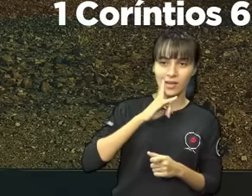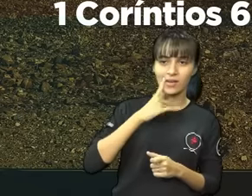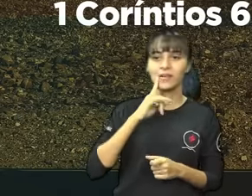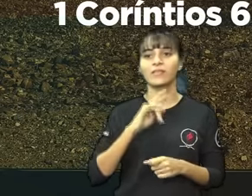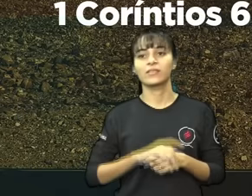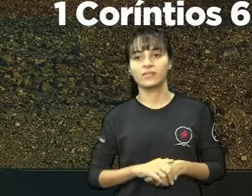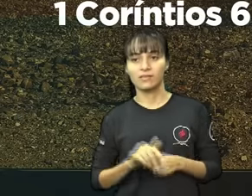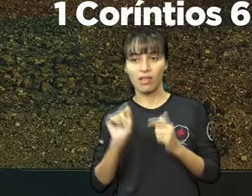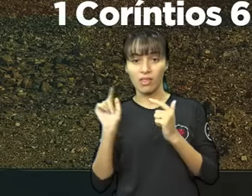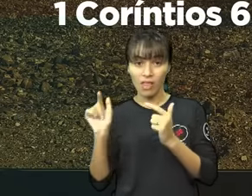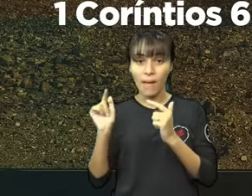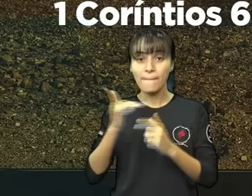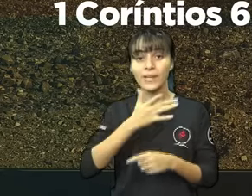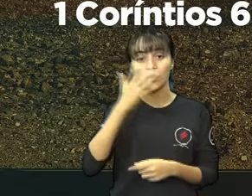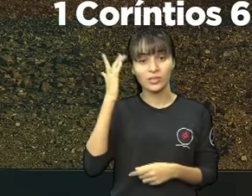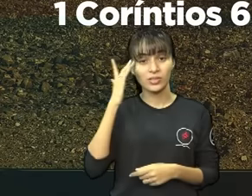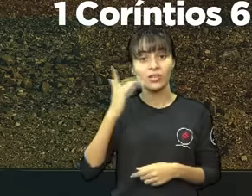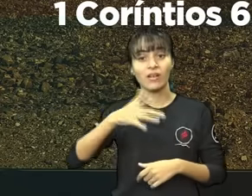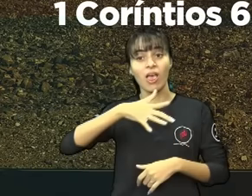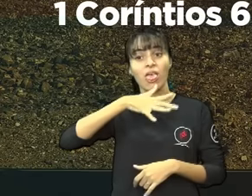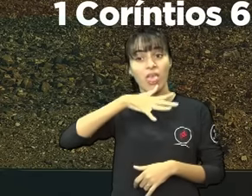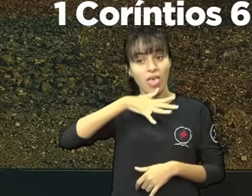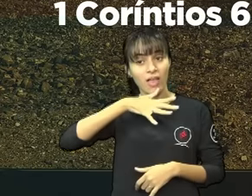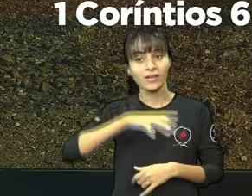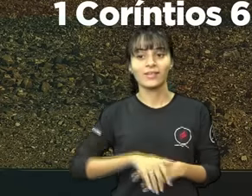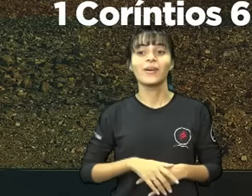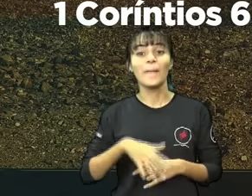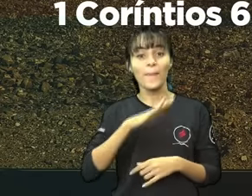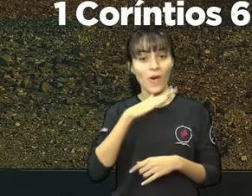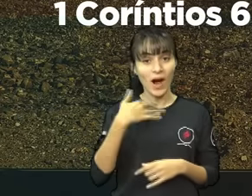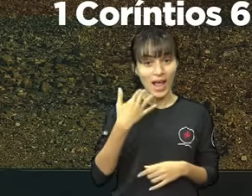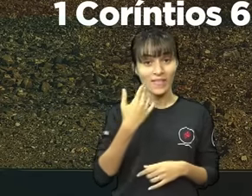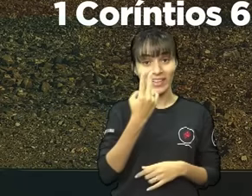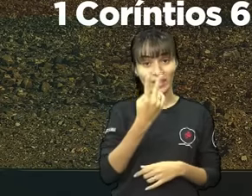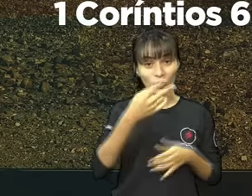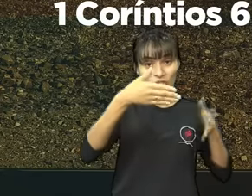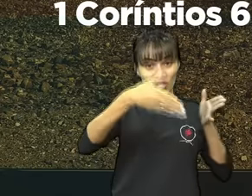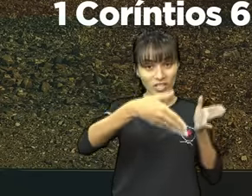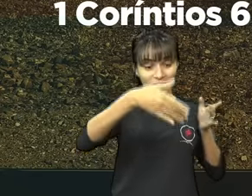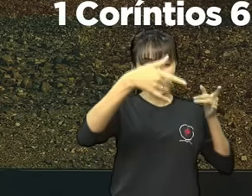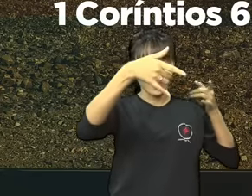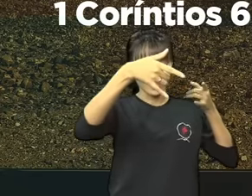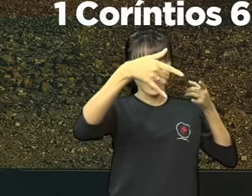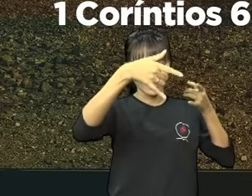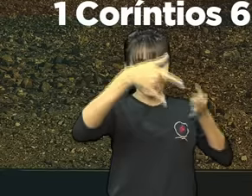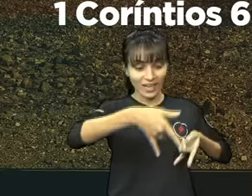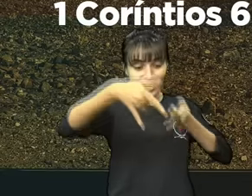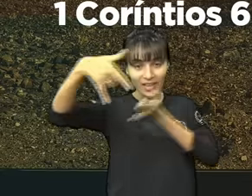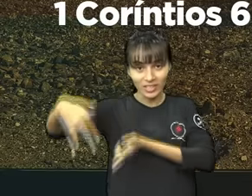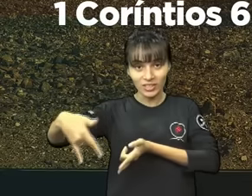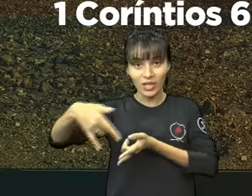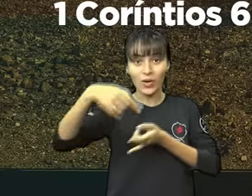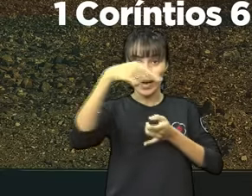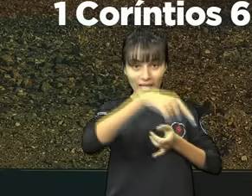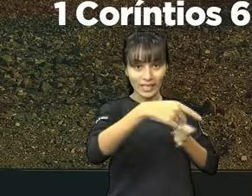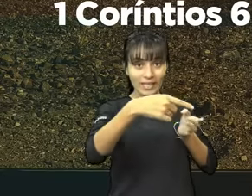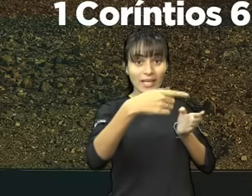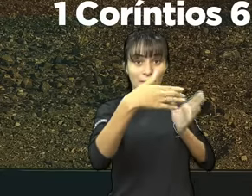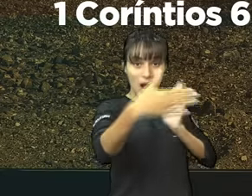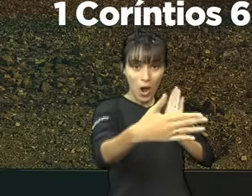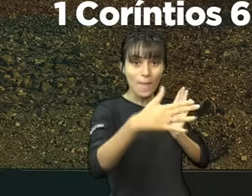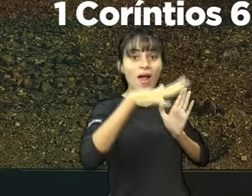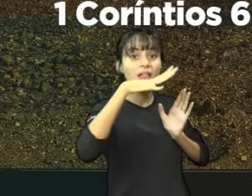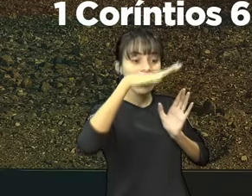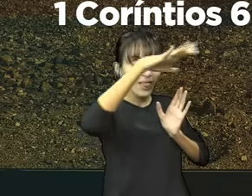maldizentes tem gente que tem a língua quando morrer vai ter dois vai ter um caixão não o caixão maior para língua o melhor para o